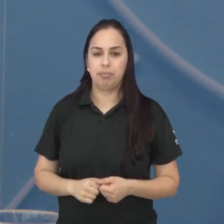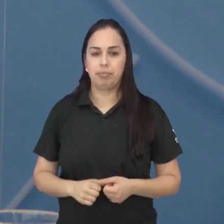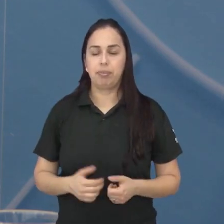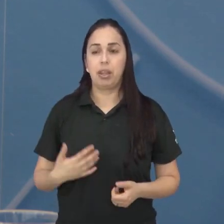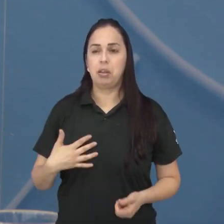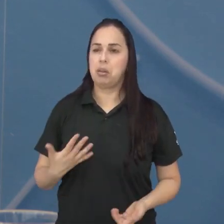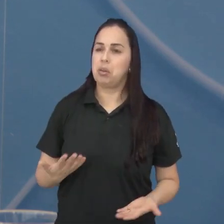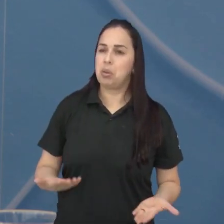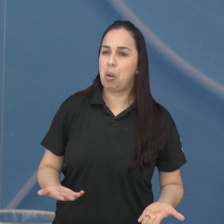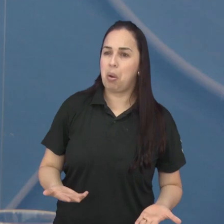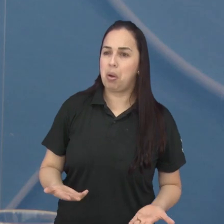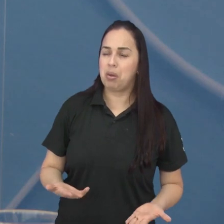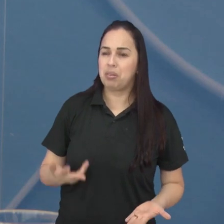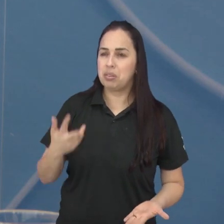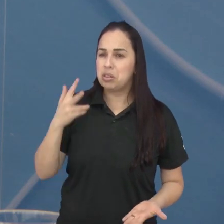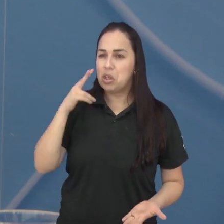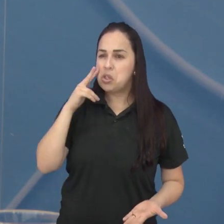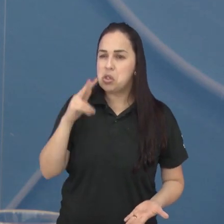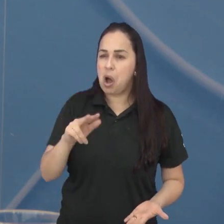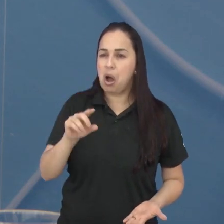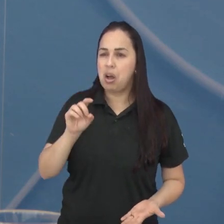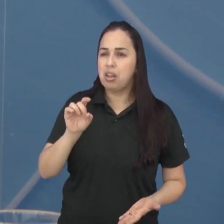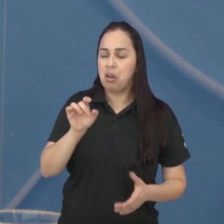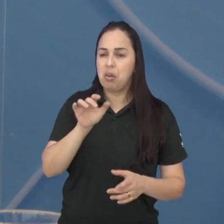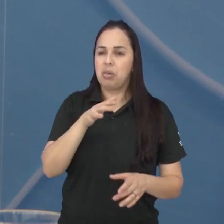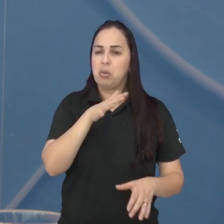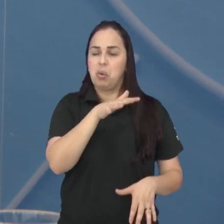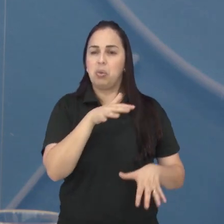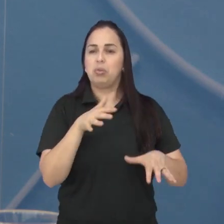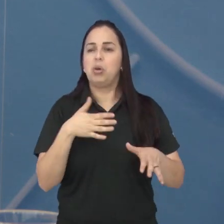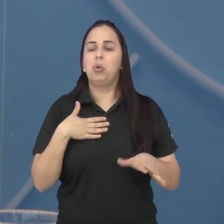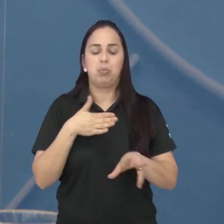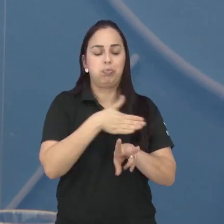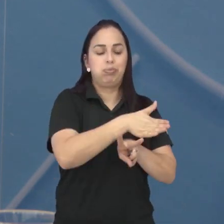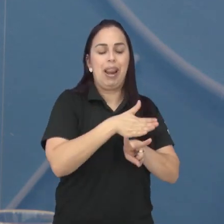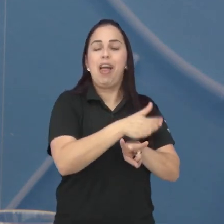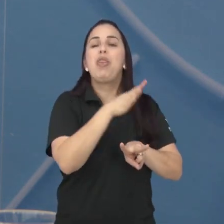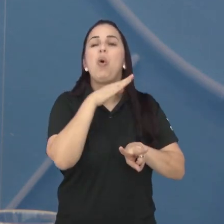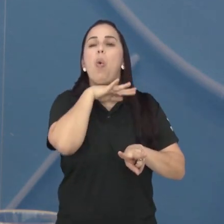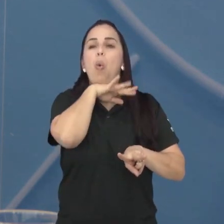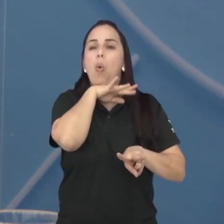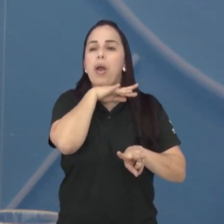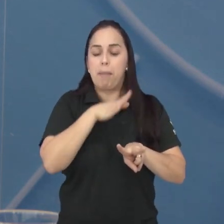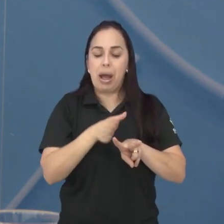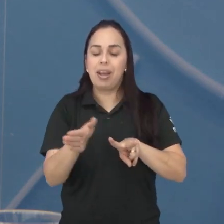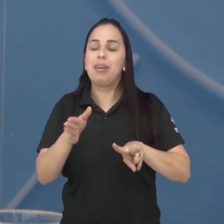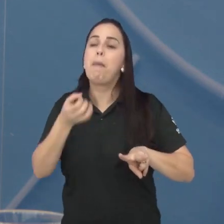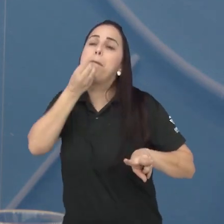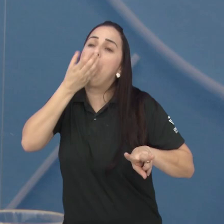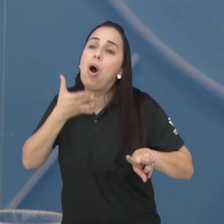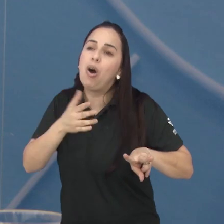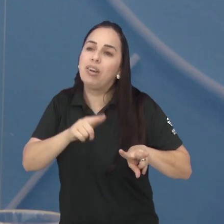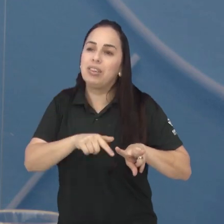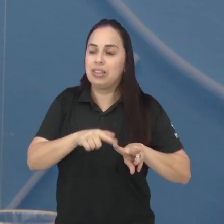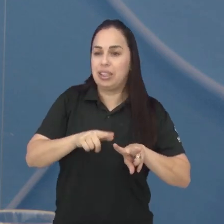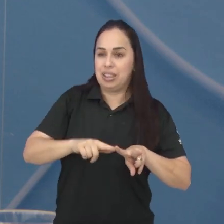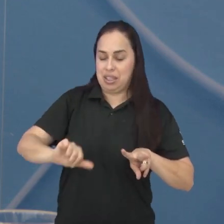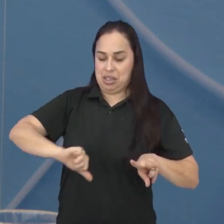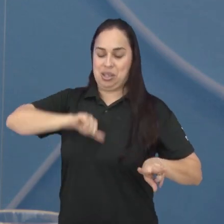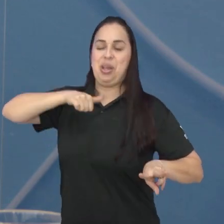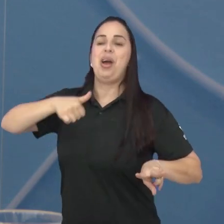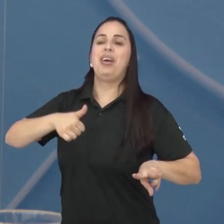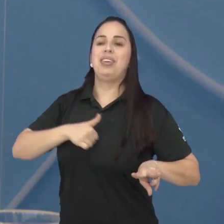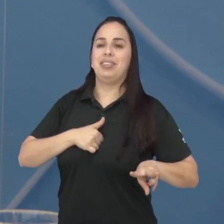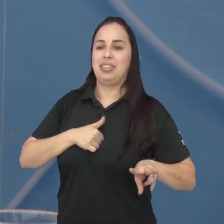Tipo, poxa, mas vocês estão vendo só o lado ruim de ser mulher e o lado bom, vocês têm coisa da autoestima de vocês